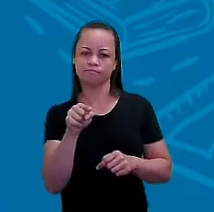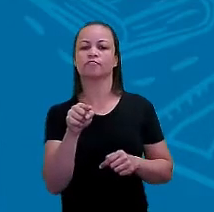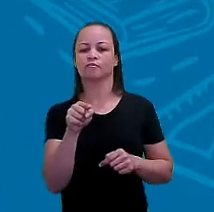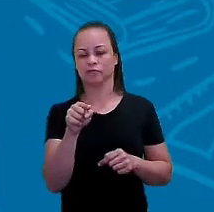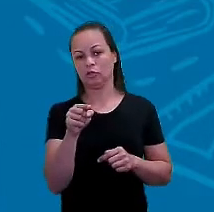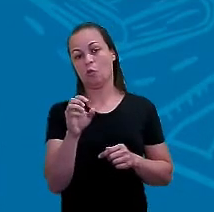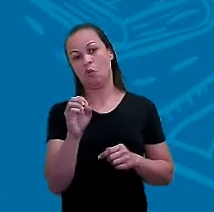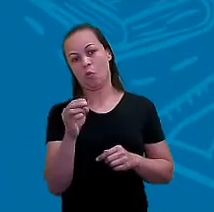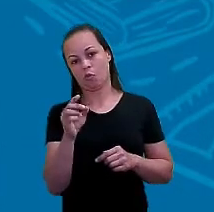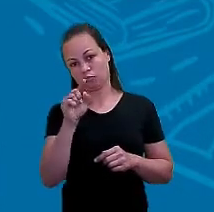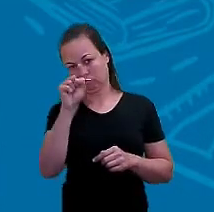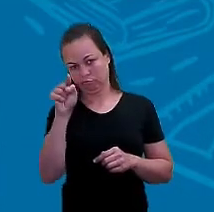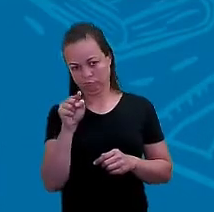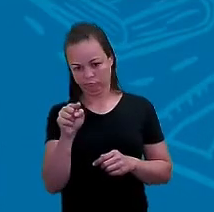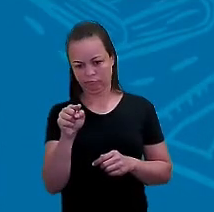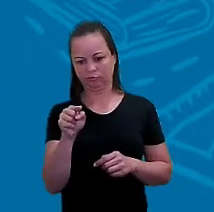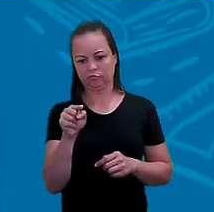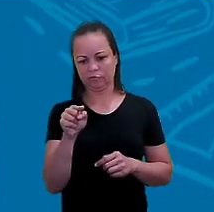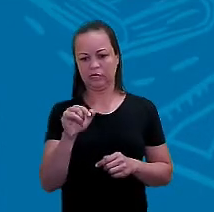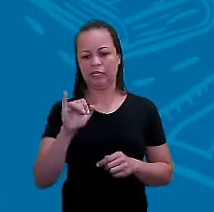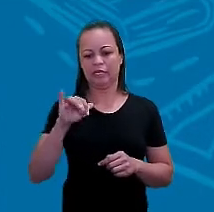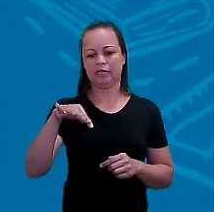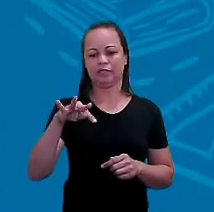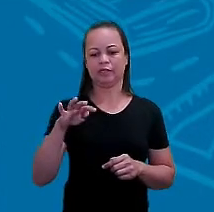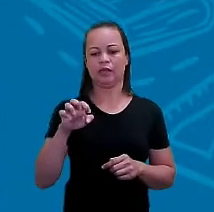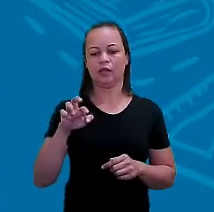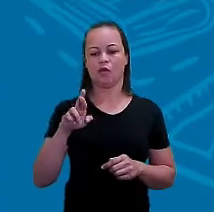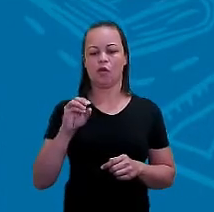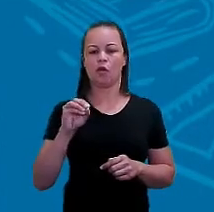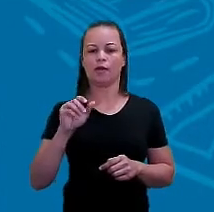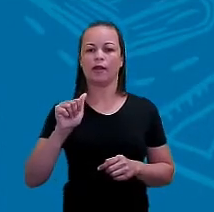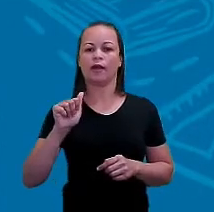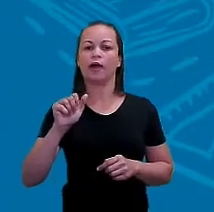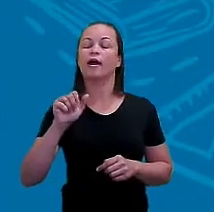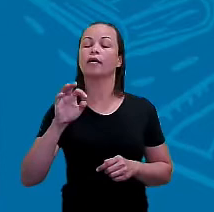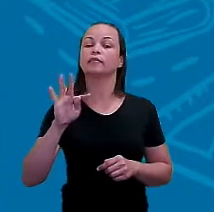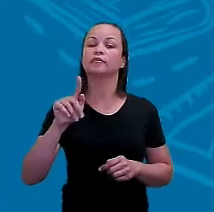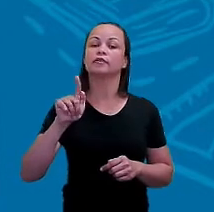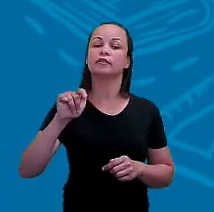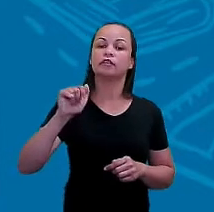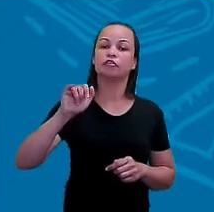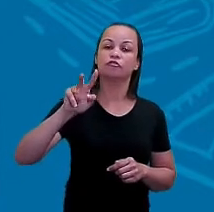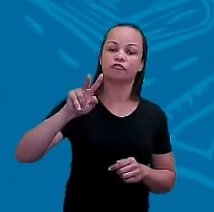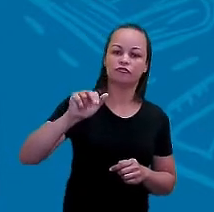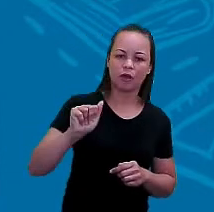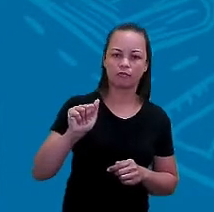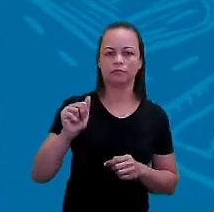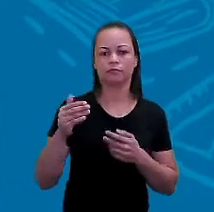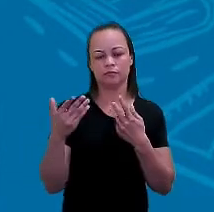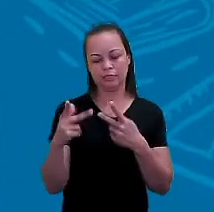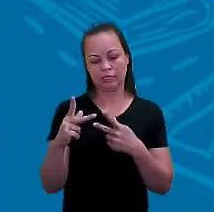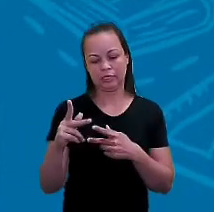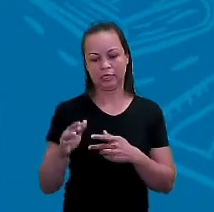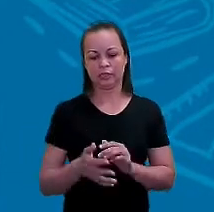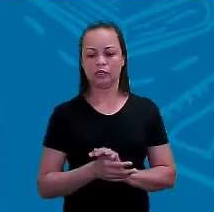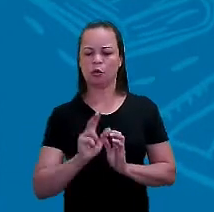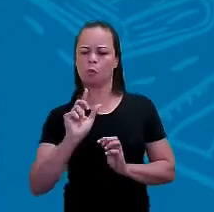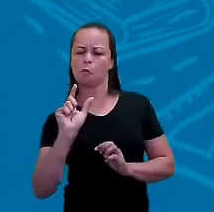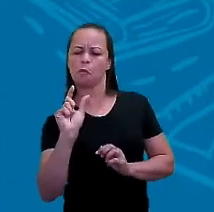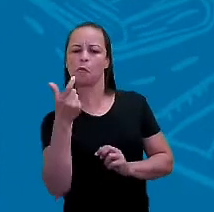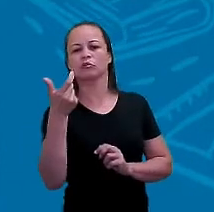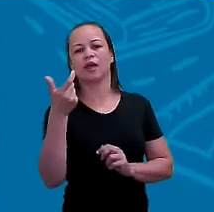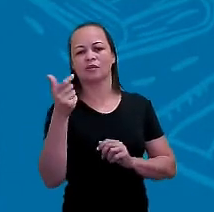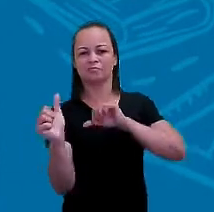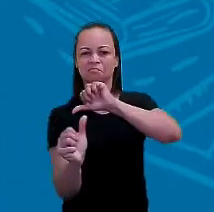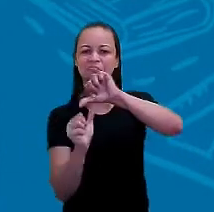de interrogative forms. Veja que na forma interrogativa, verb to be, ó, é só mudar